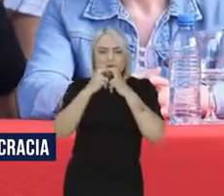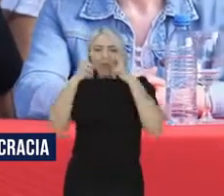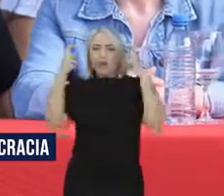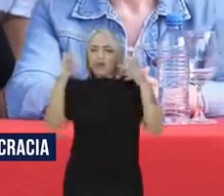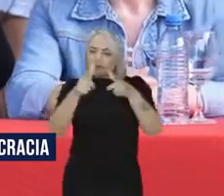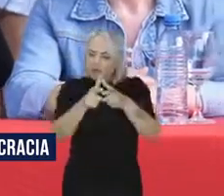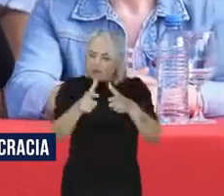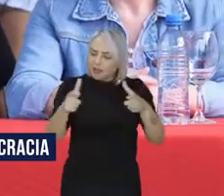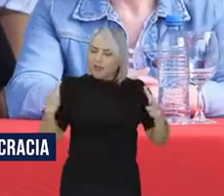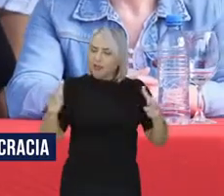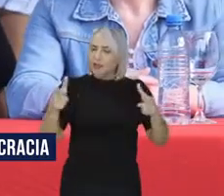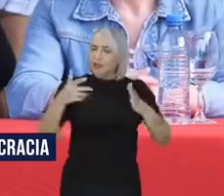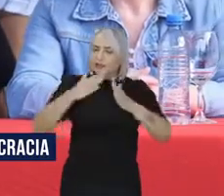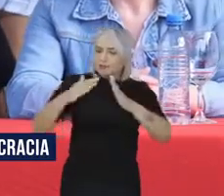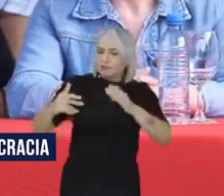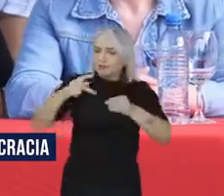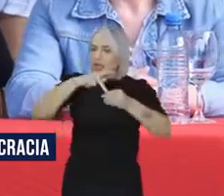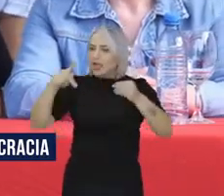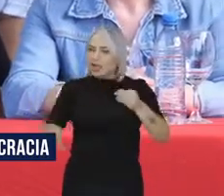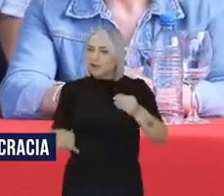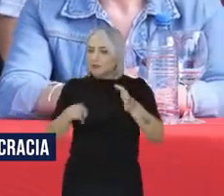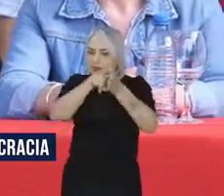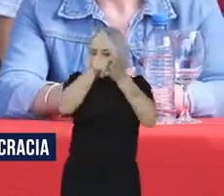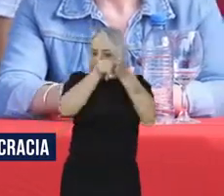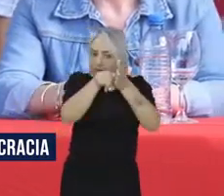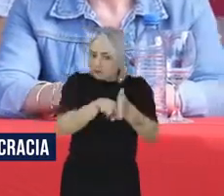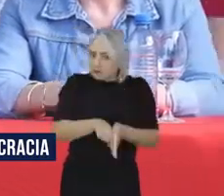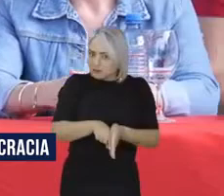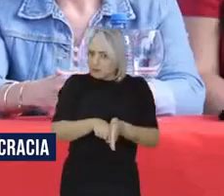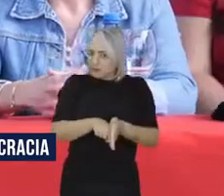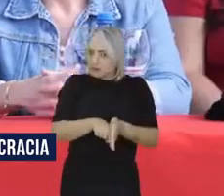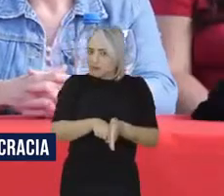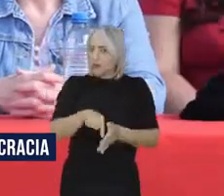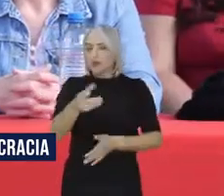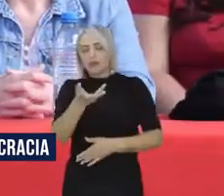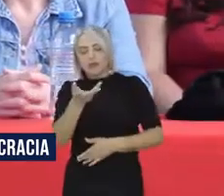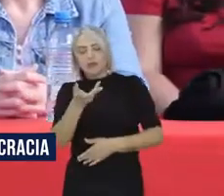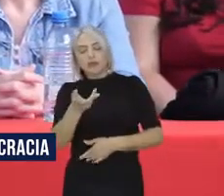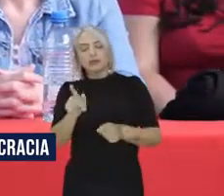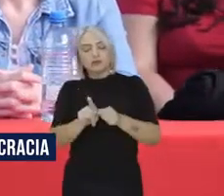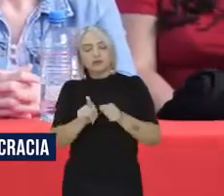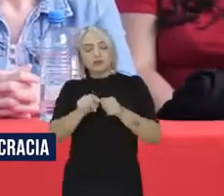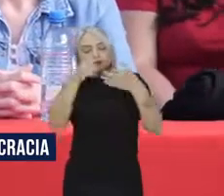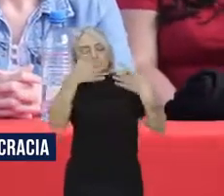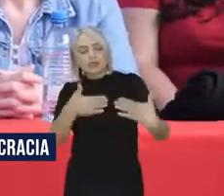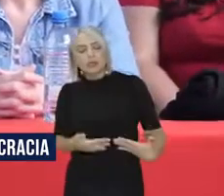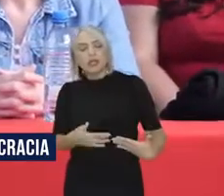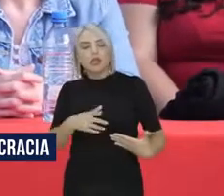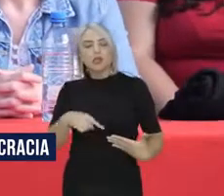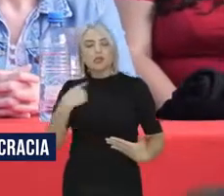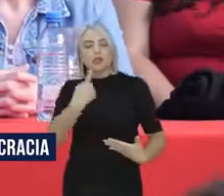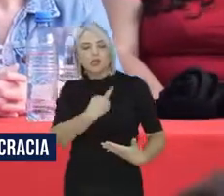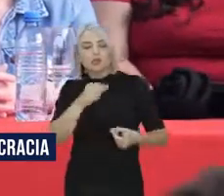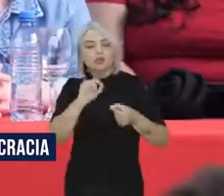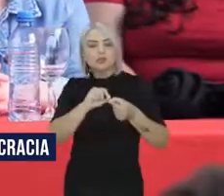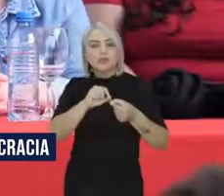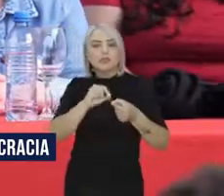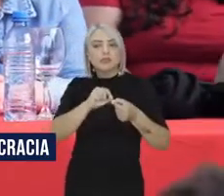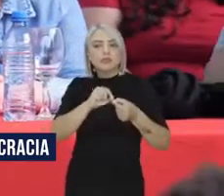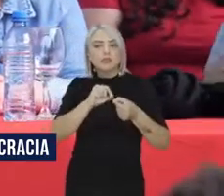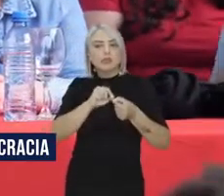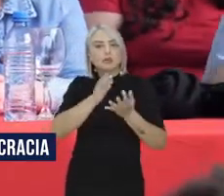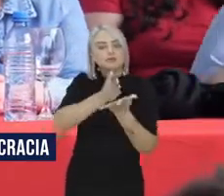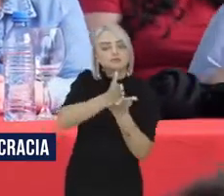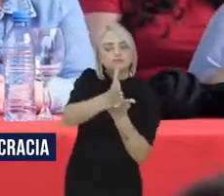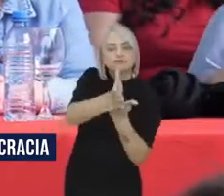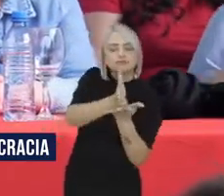através dos dados. E aí eu queria falar um pouco também do que a gente fez, das vertentes do projeto. O projeto ele tem